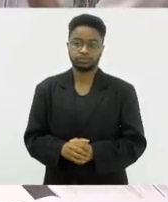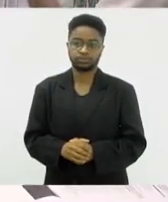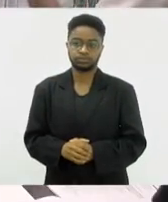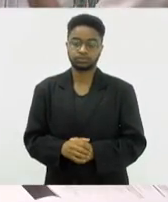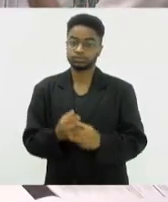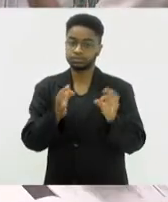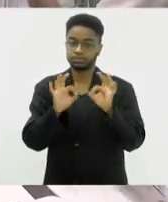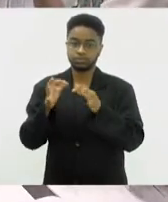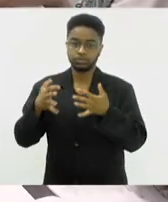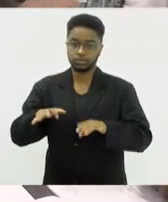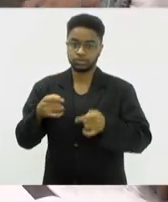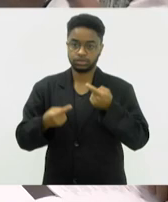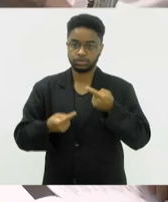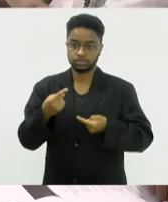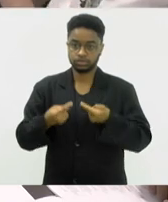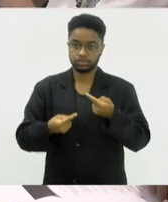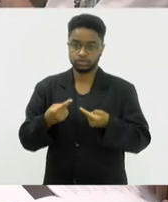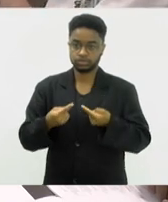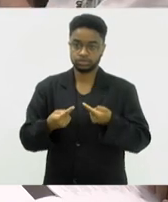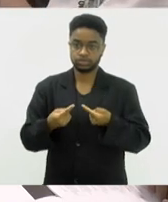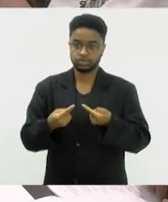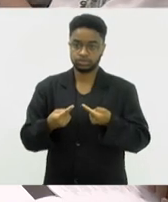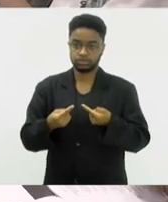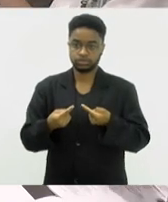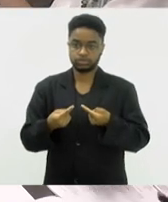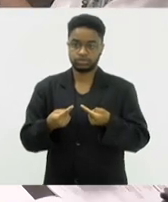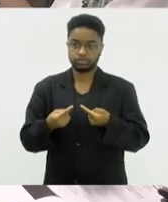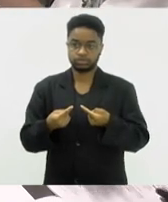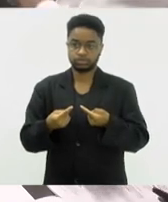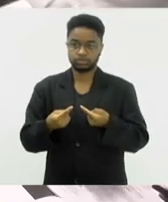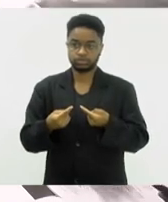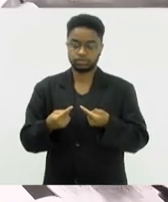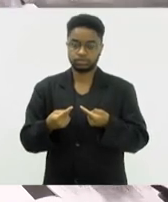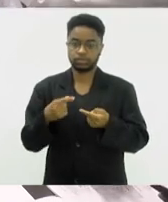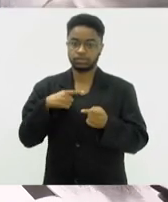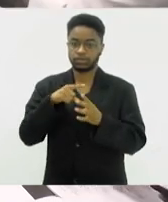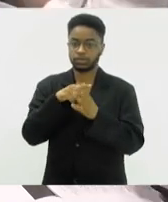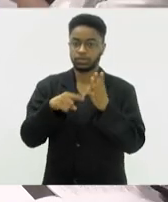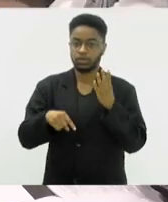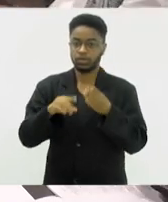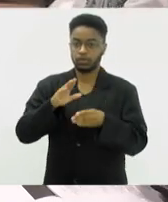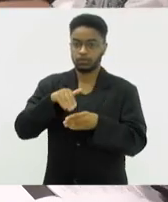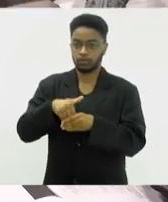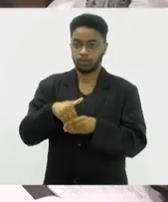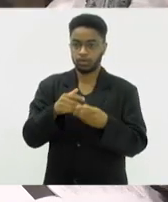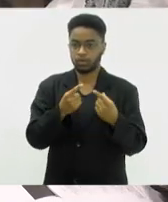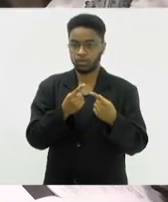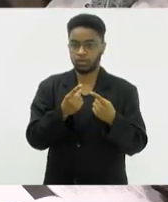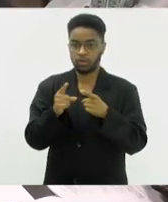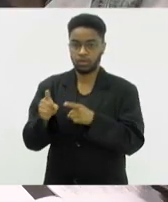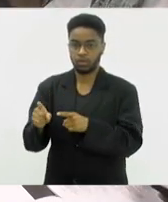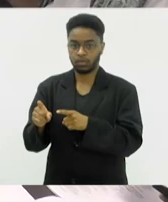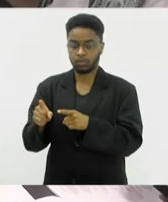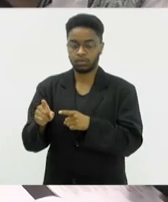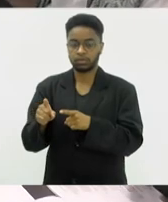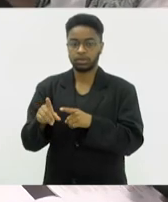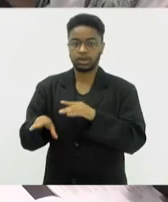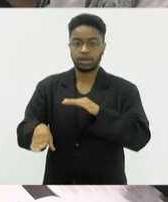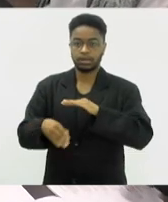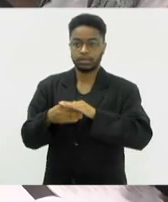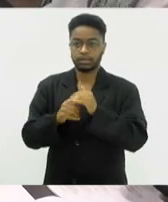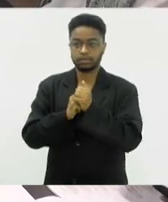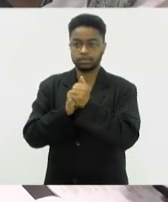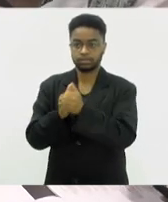Não tendo mais ninguém a discutir e votar, né, os 4 votos são contrários à emenda,